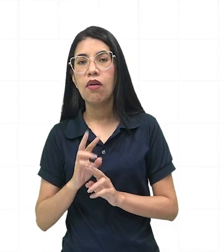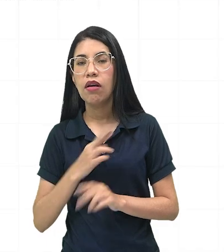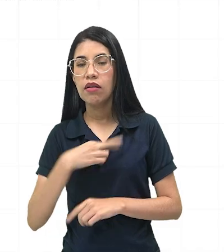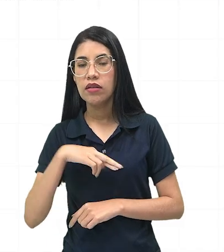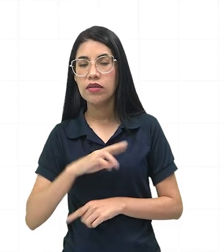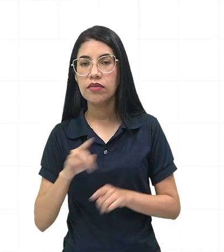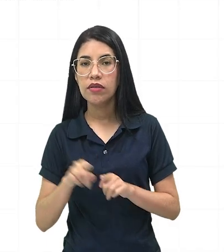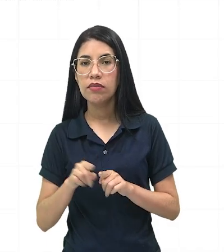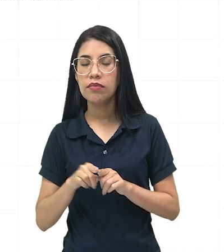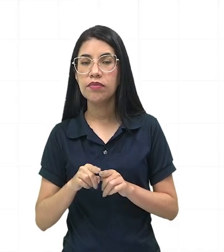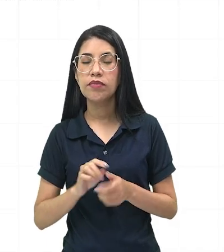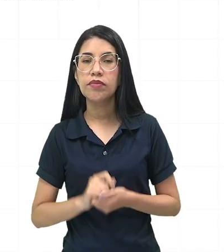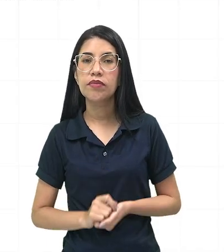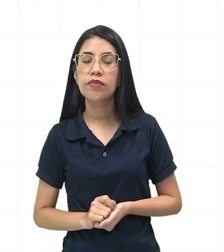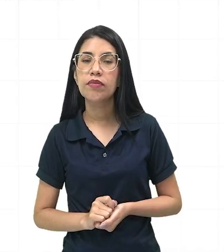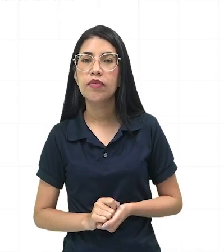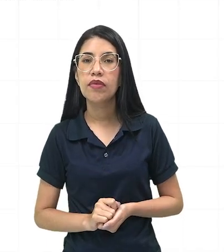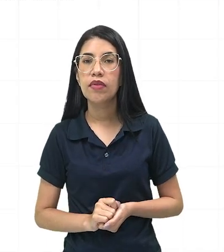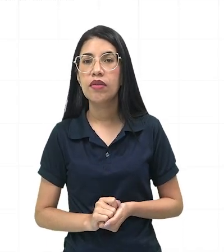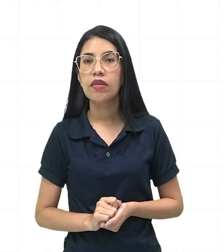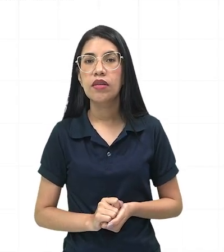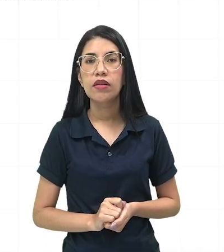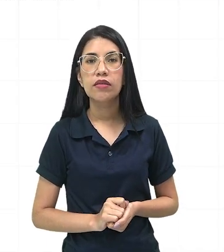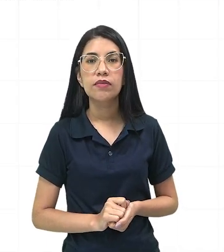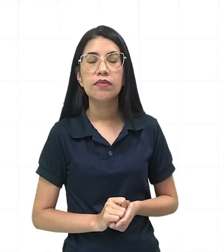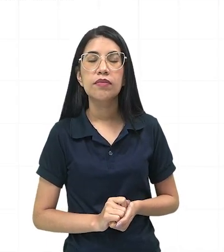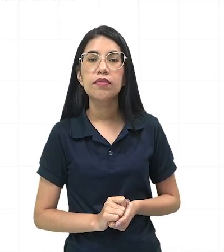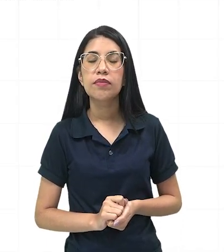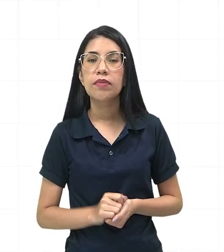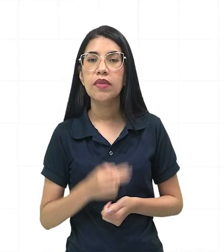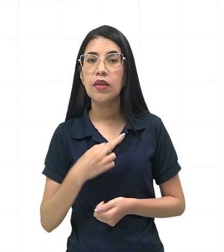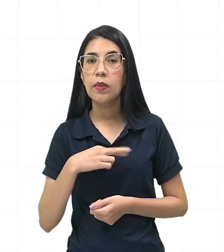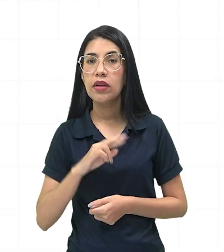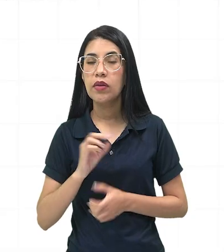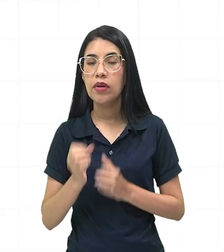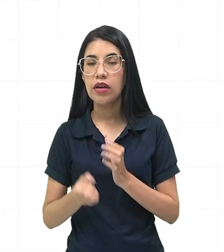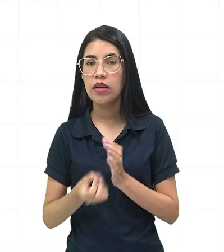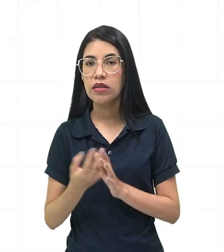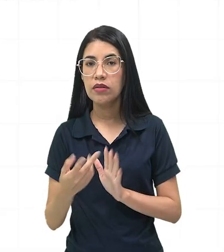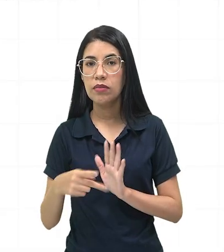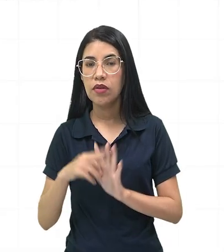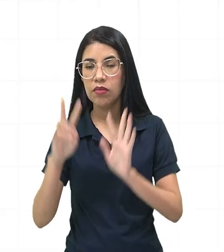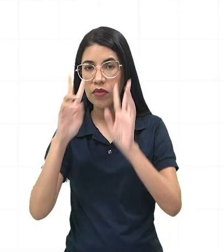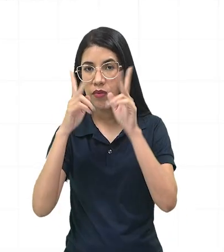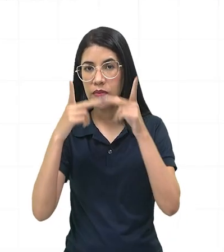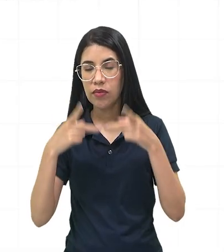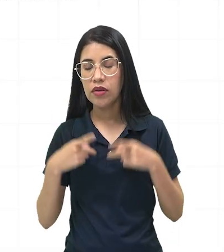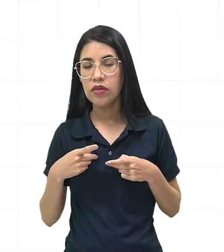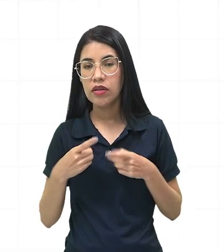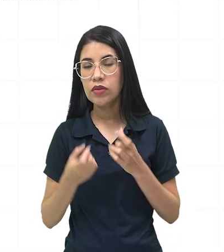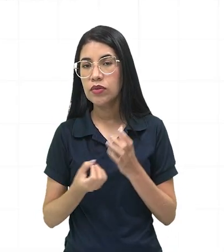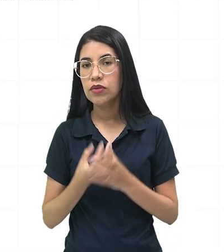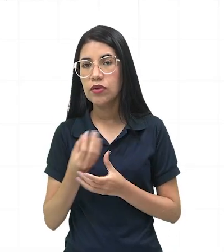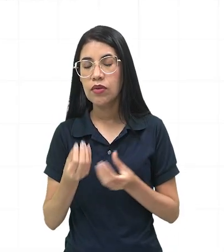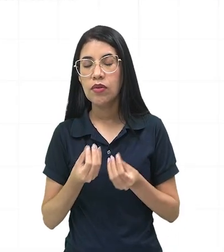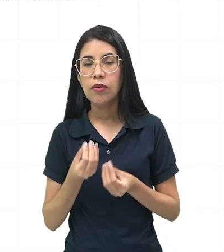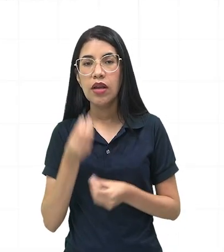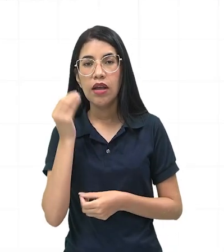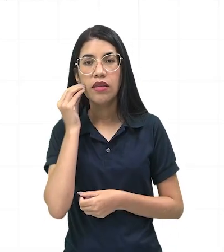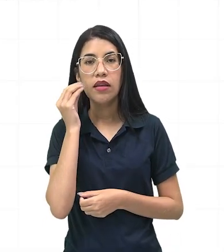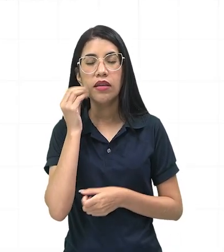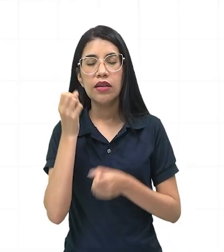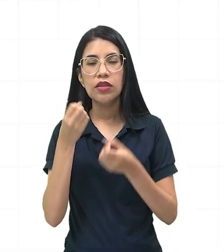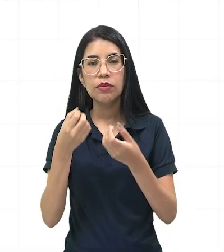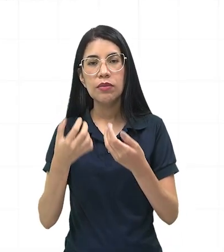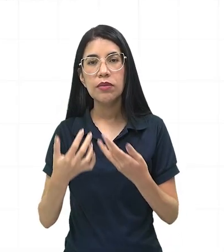ele. E aqui nós podemos dizer que a religião é uma criação humana que surge como uma primeira tentativa de